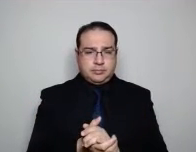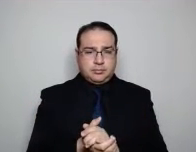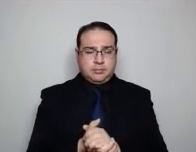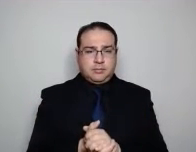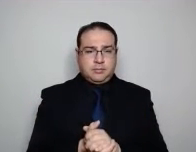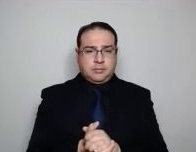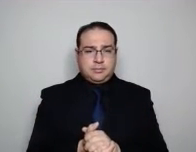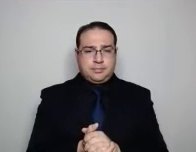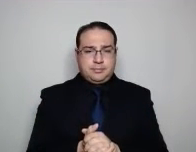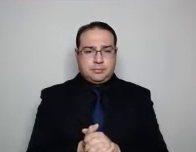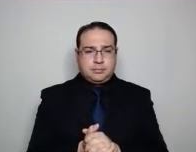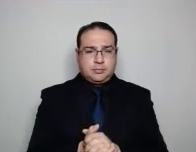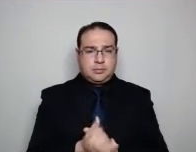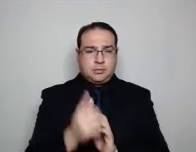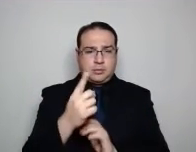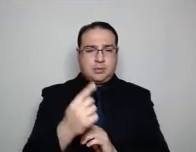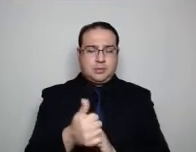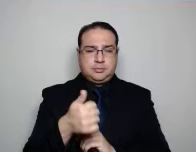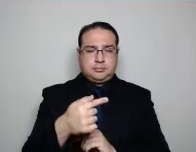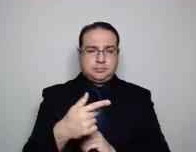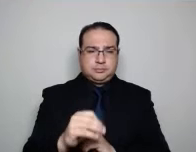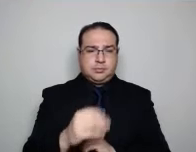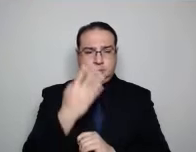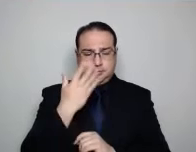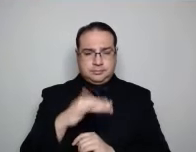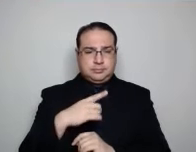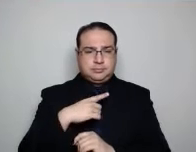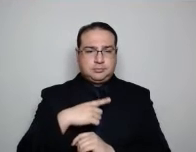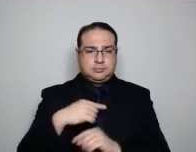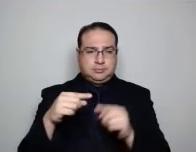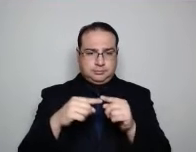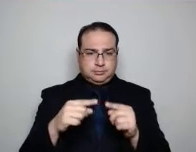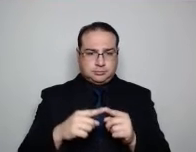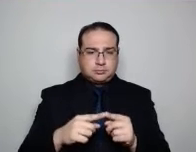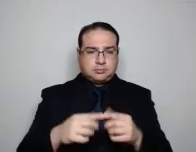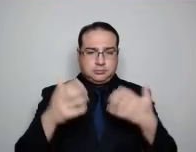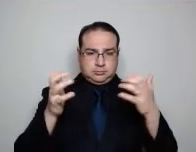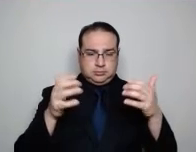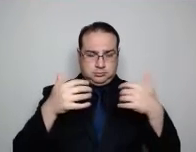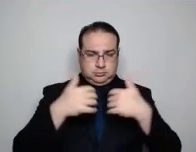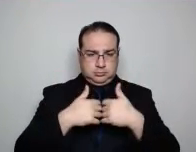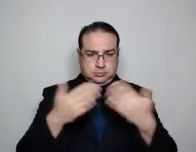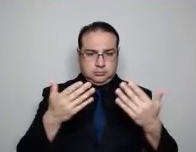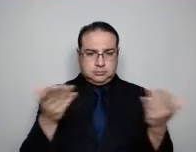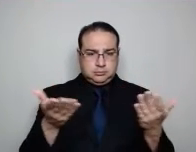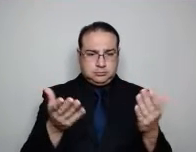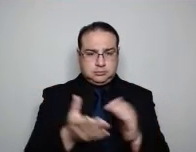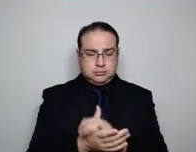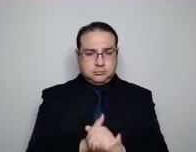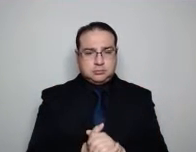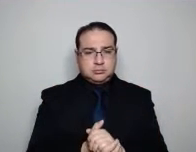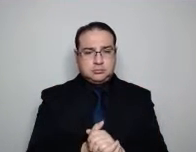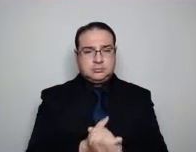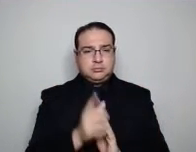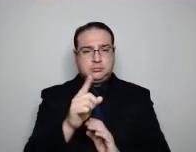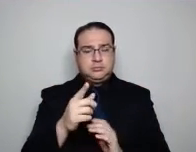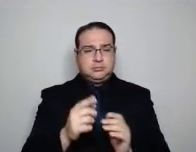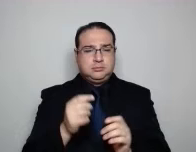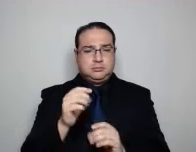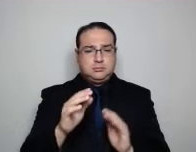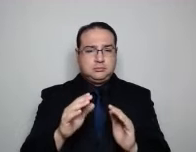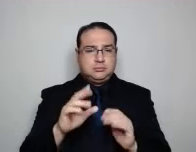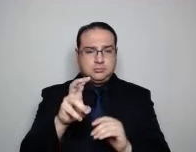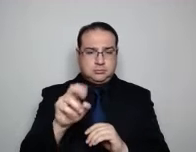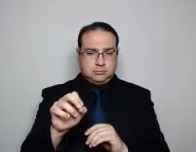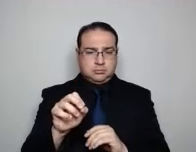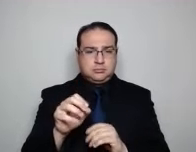cada 170 crianças, uma era diagnosticada com autismo. Agora, é uma a cada 50. Né? Então,